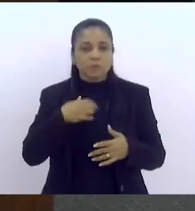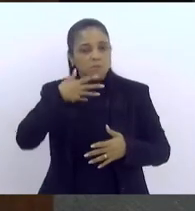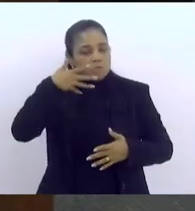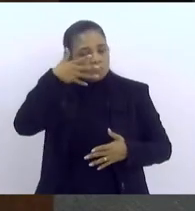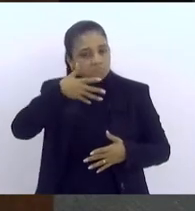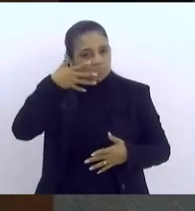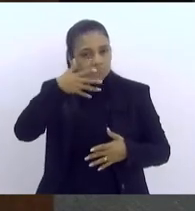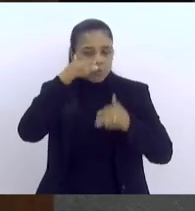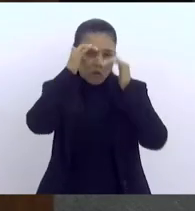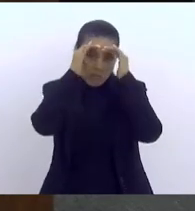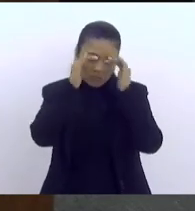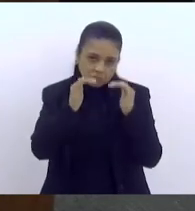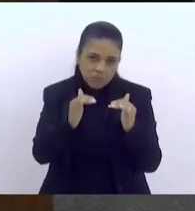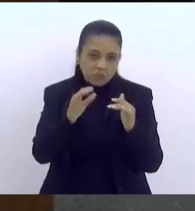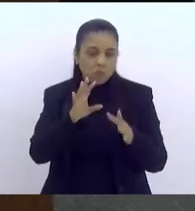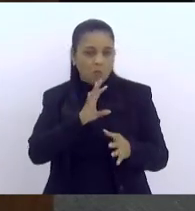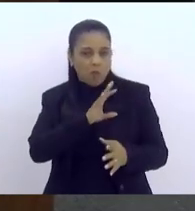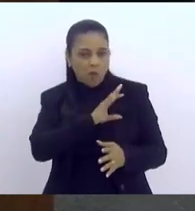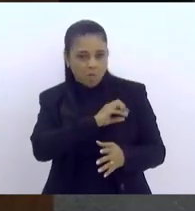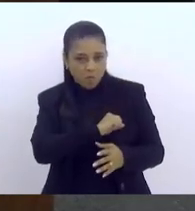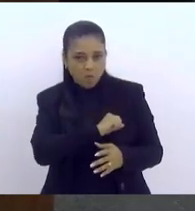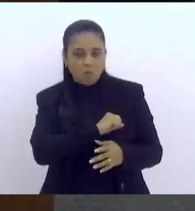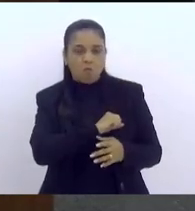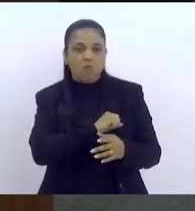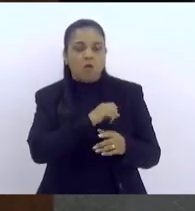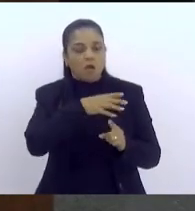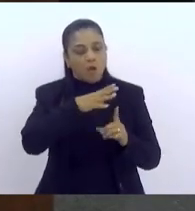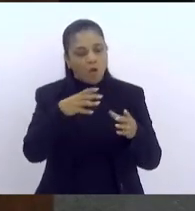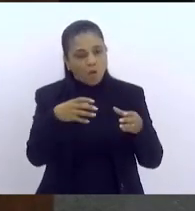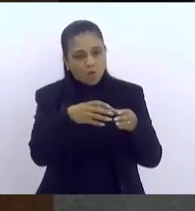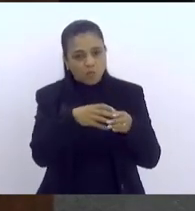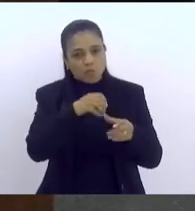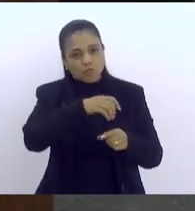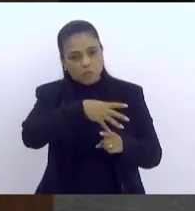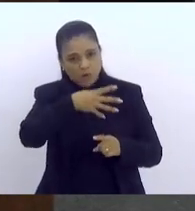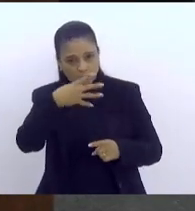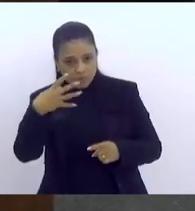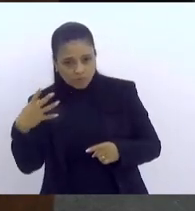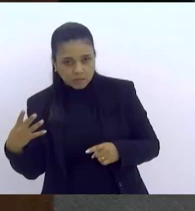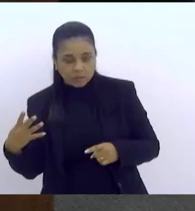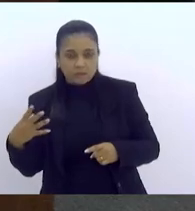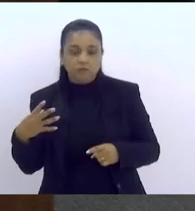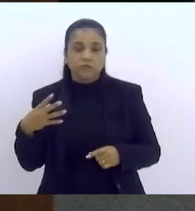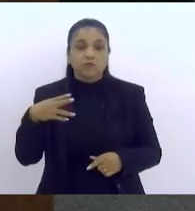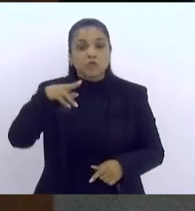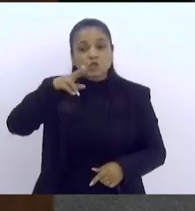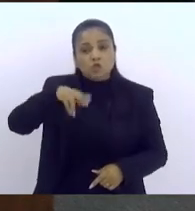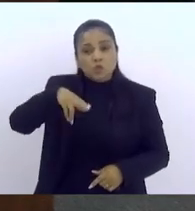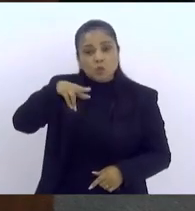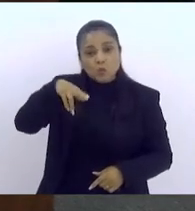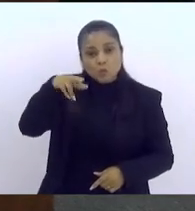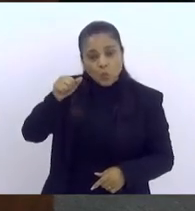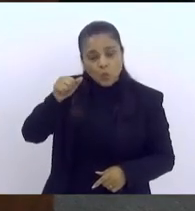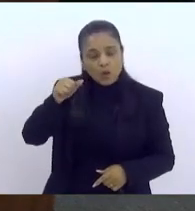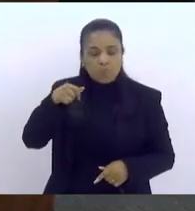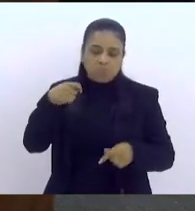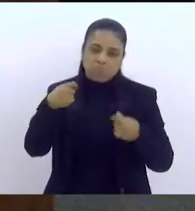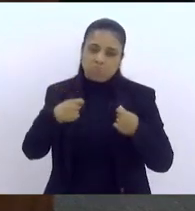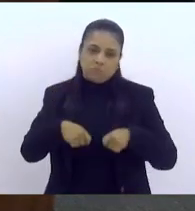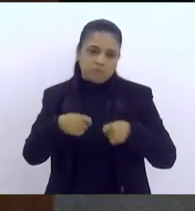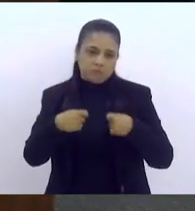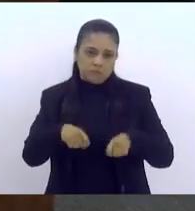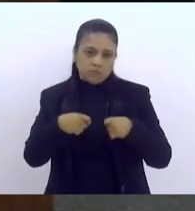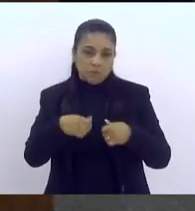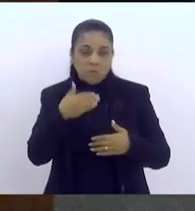meu respeito e meu amor ao Grupo Arco-Íris, que nós nunca mais precisemos